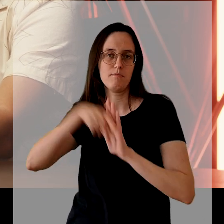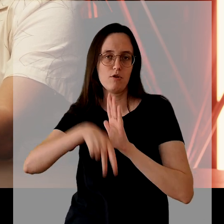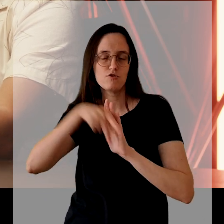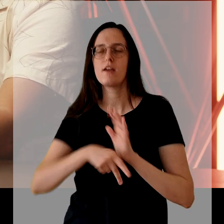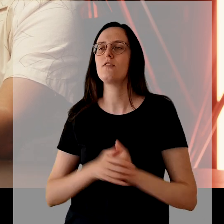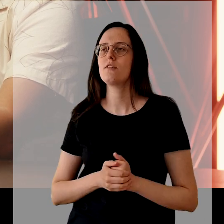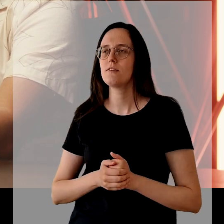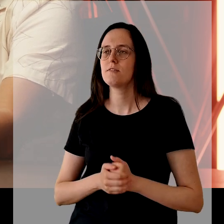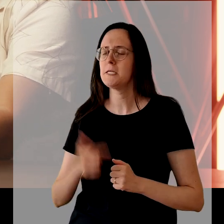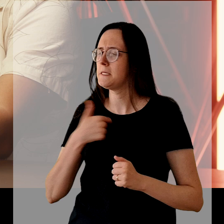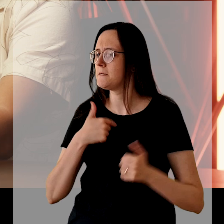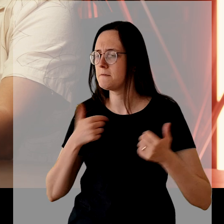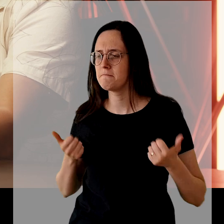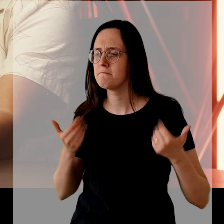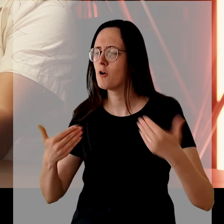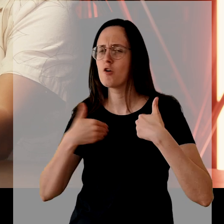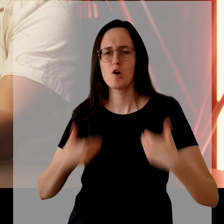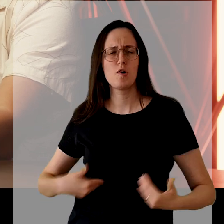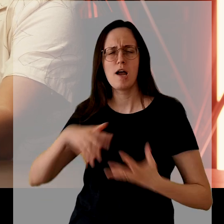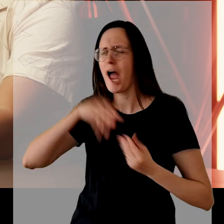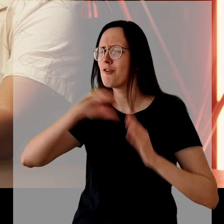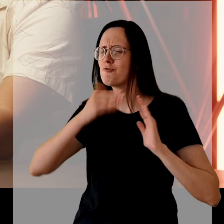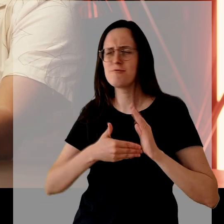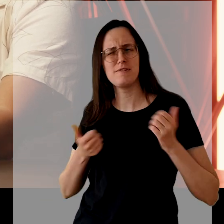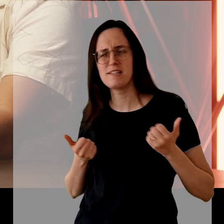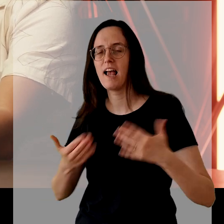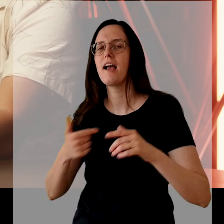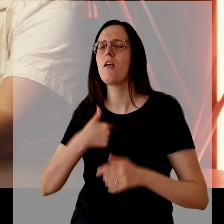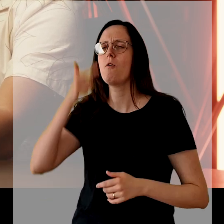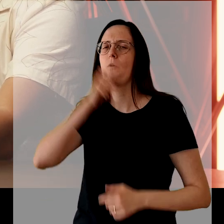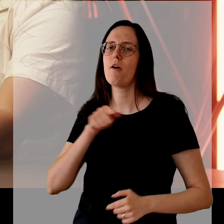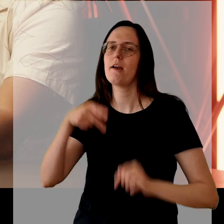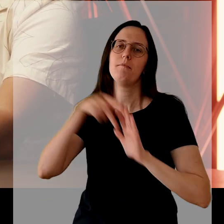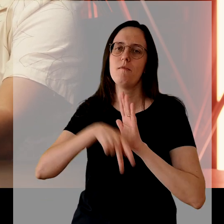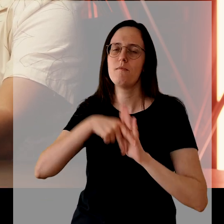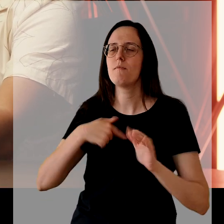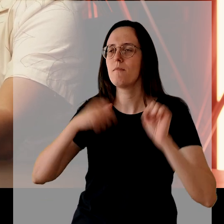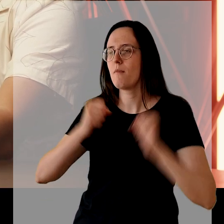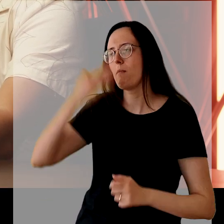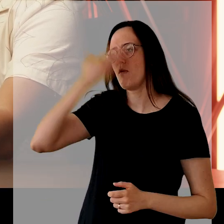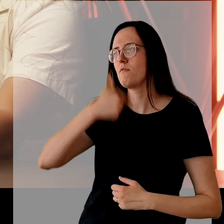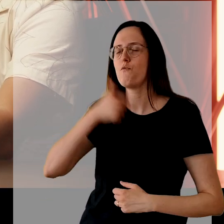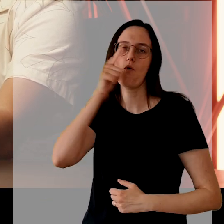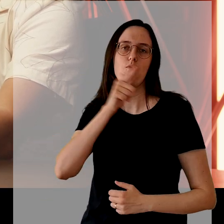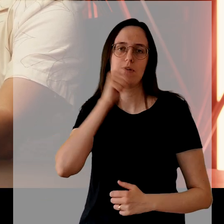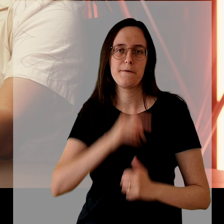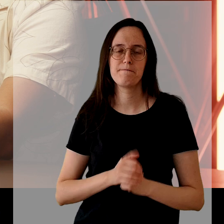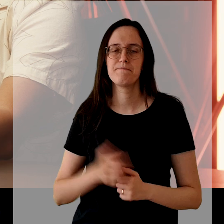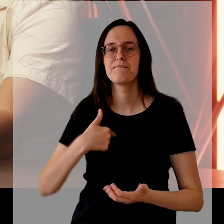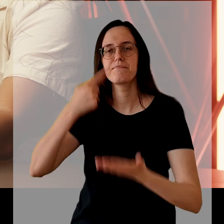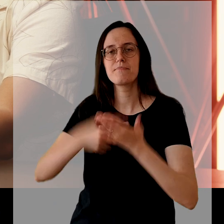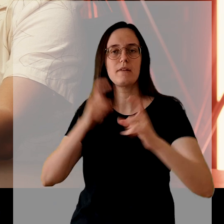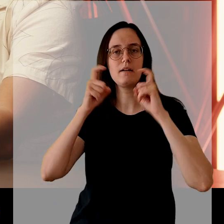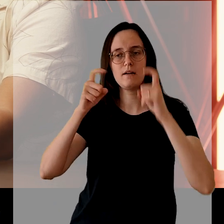fazerem esse projeto, eu vou me entregar de corpo e alma para o projeto, e eu consigo fazer esse projeto. Eu posso provar para vocês que eu consigo.